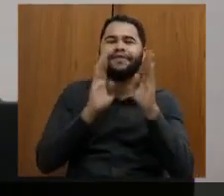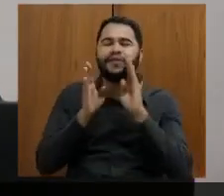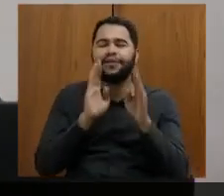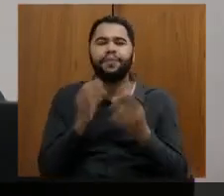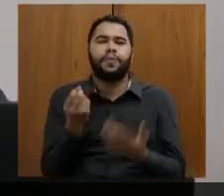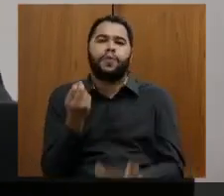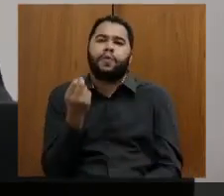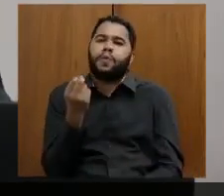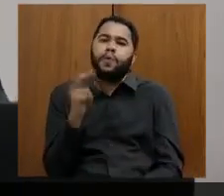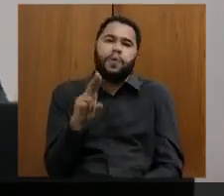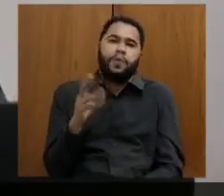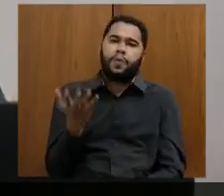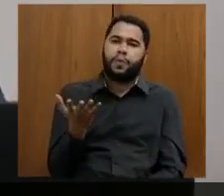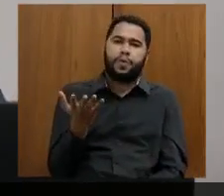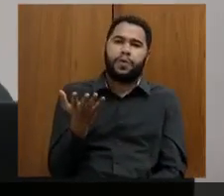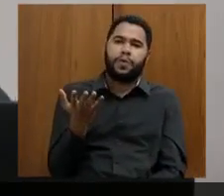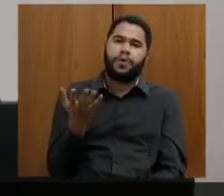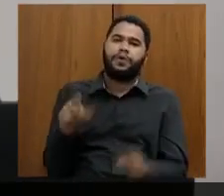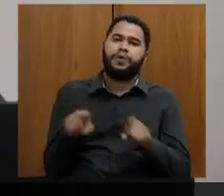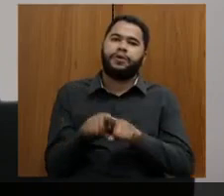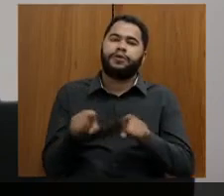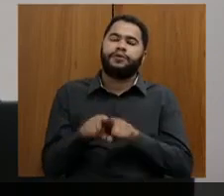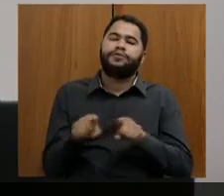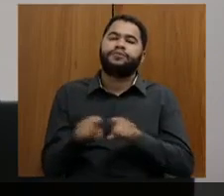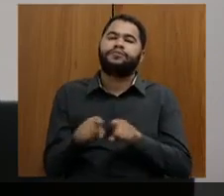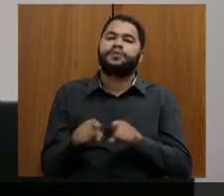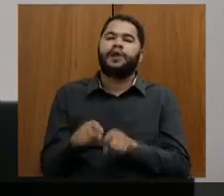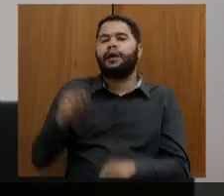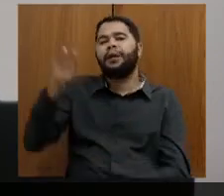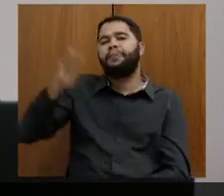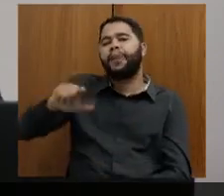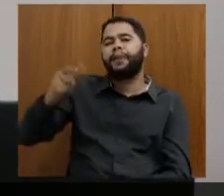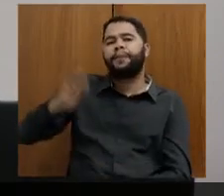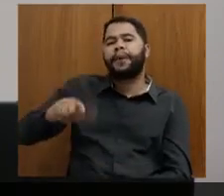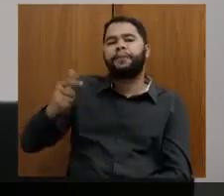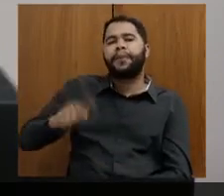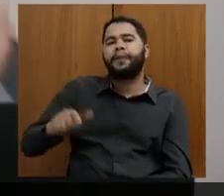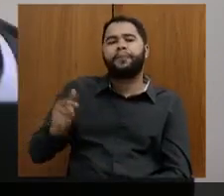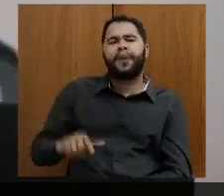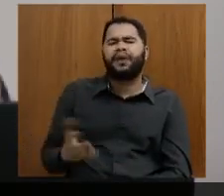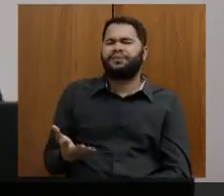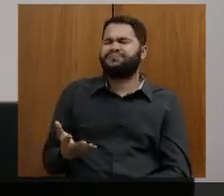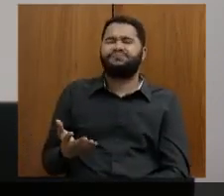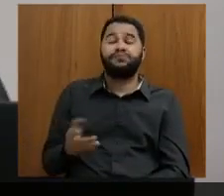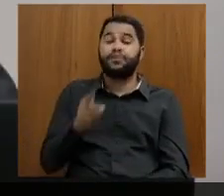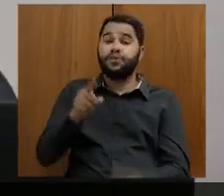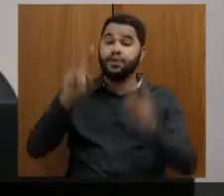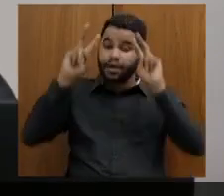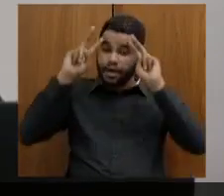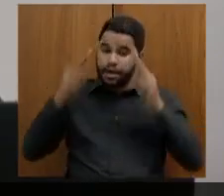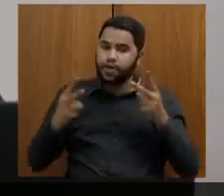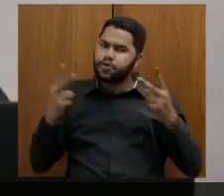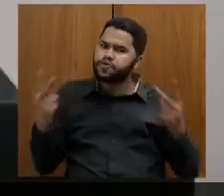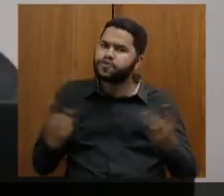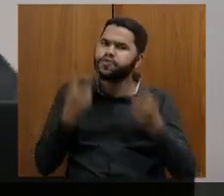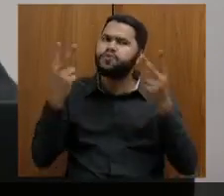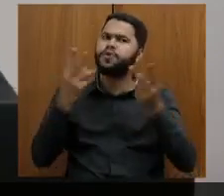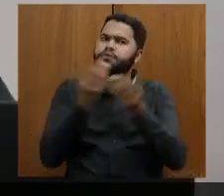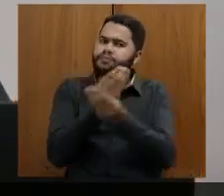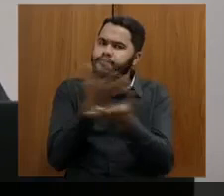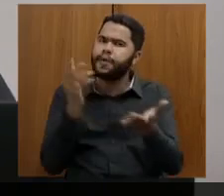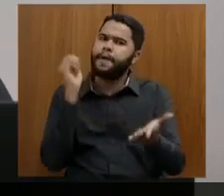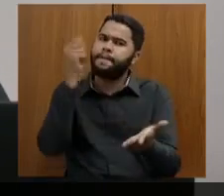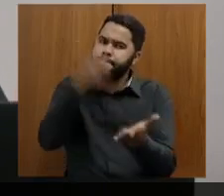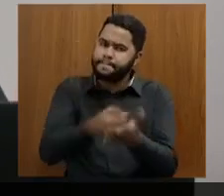ou na mesma cantilena de repetir que tá botando milhas no treino para que o sol reconheça valorizando